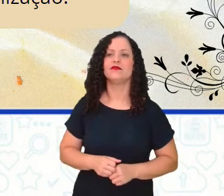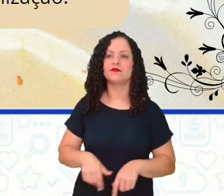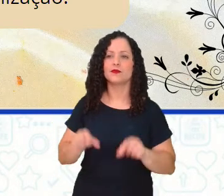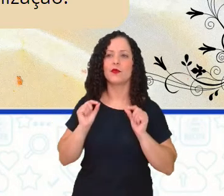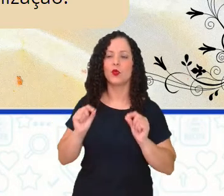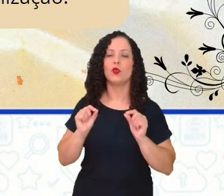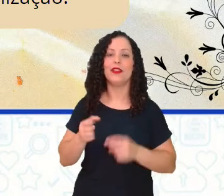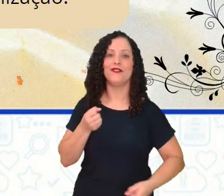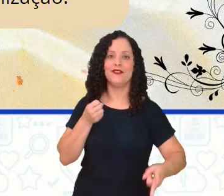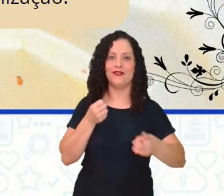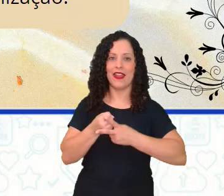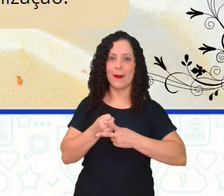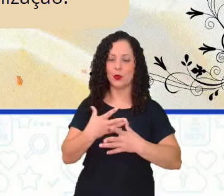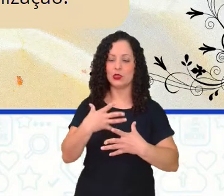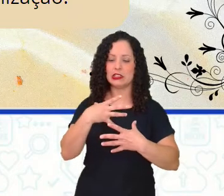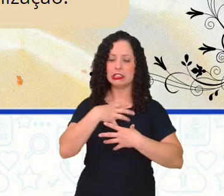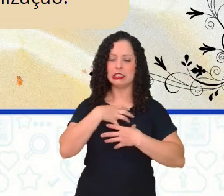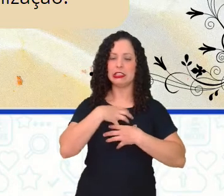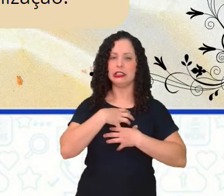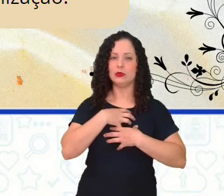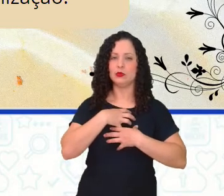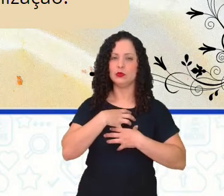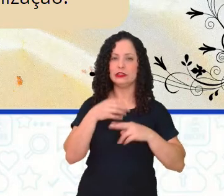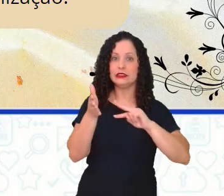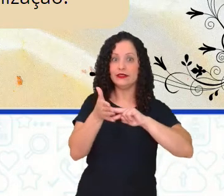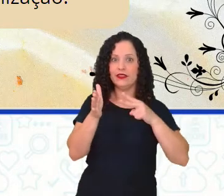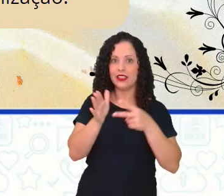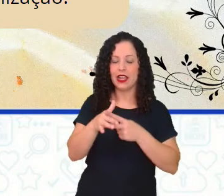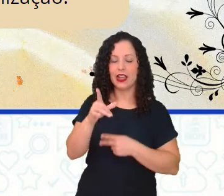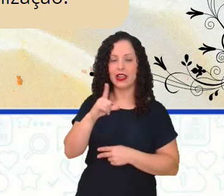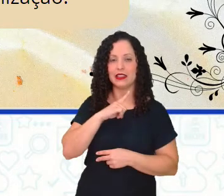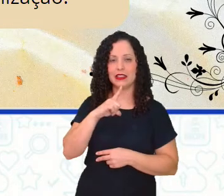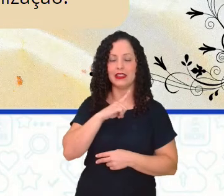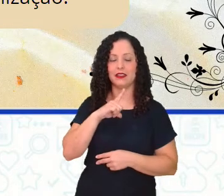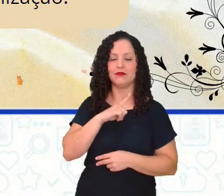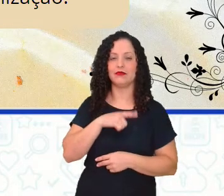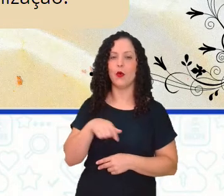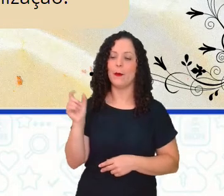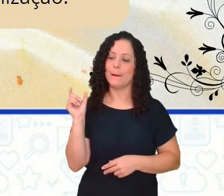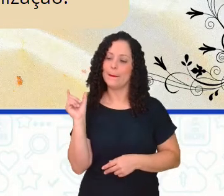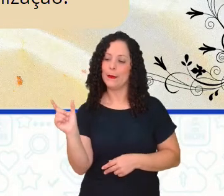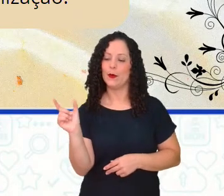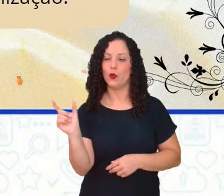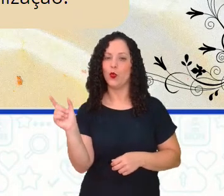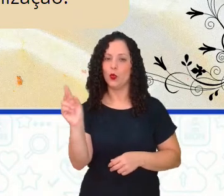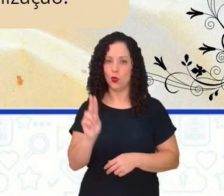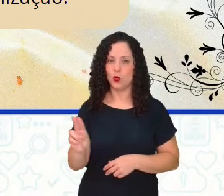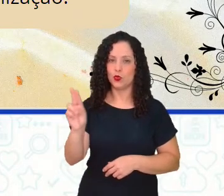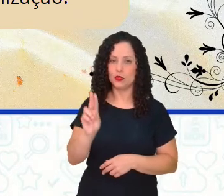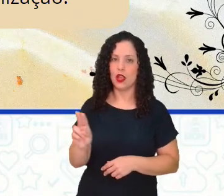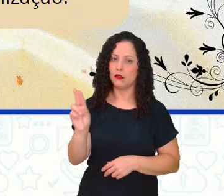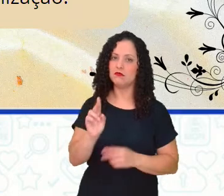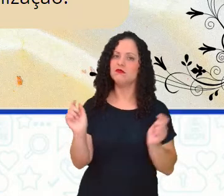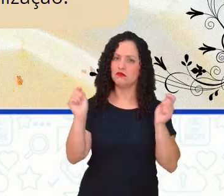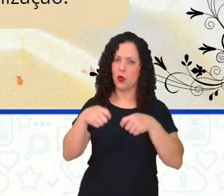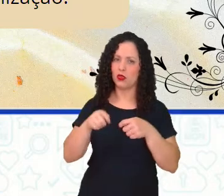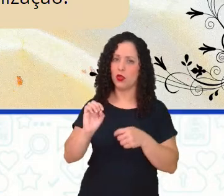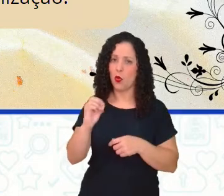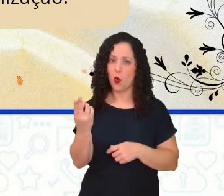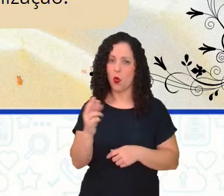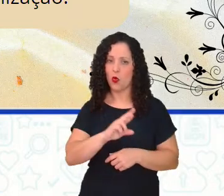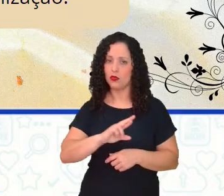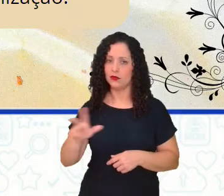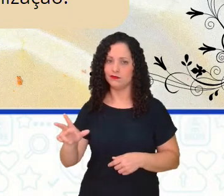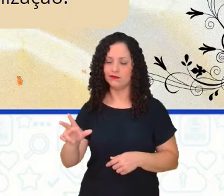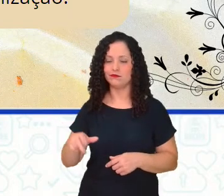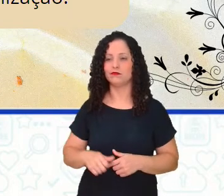meu verbo, eu também tenho a necessidade de usar preposição ou a não necessidade de usar preposição, tá certo?